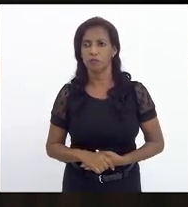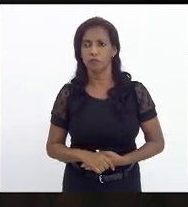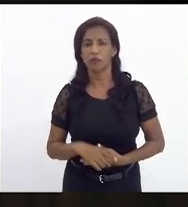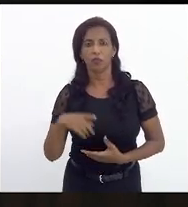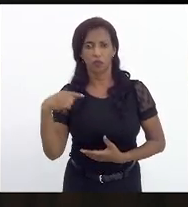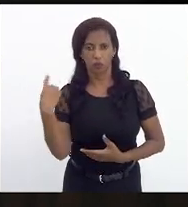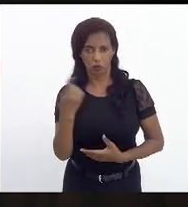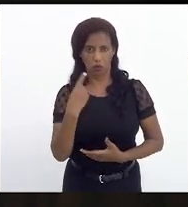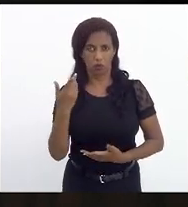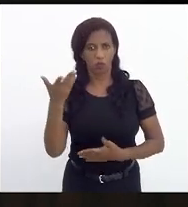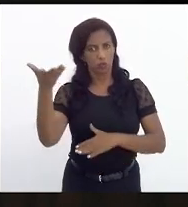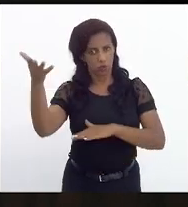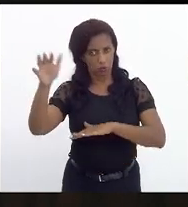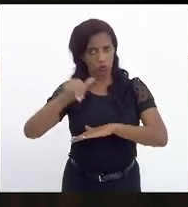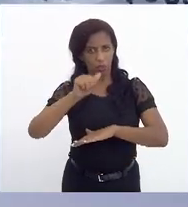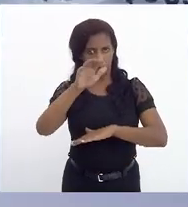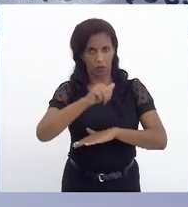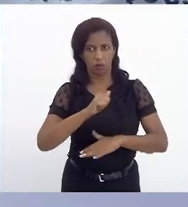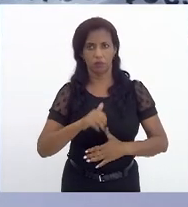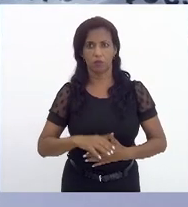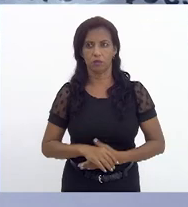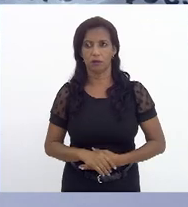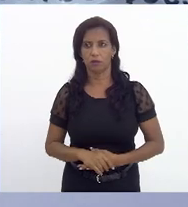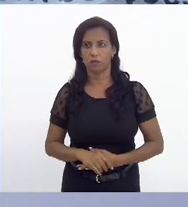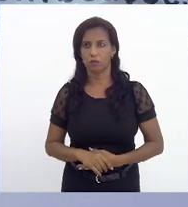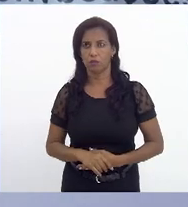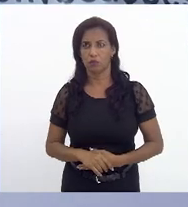estamos chamando, tá bom?